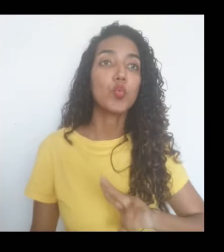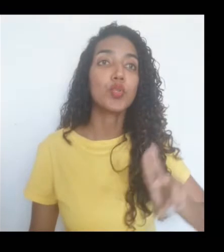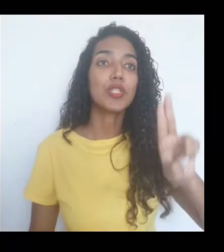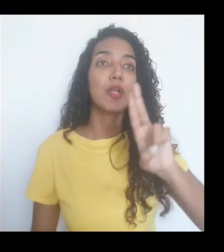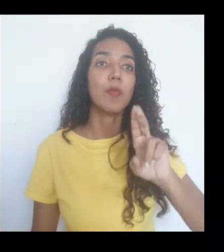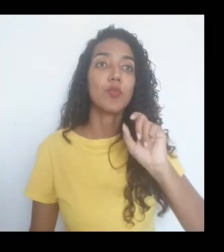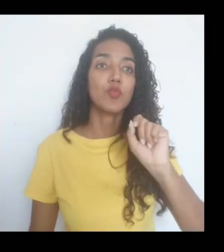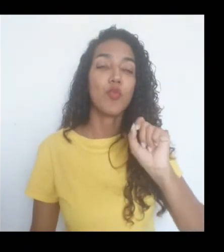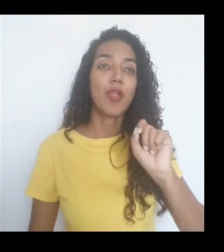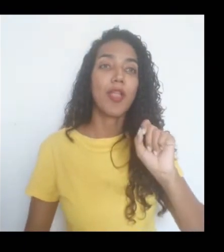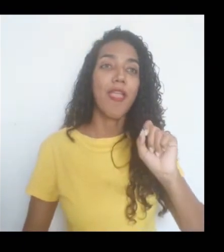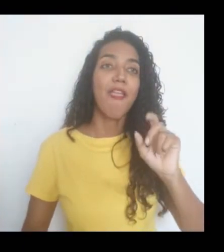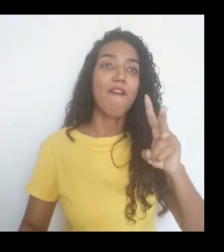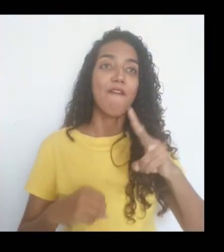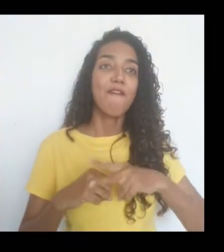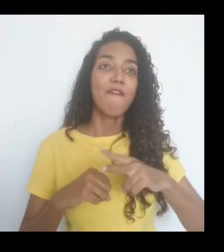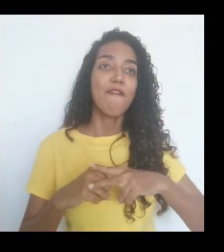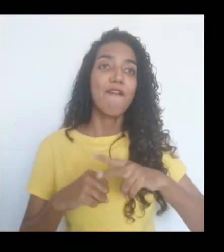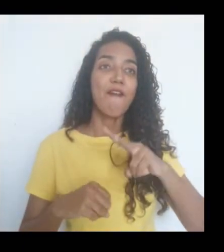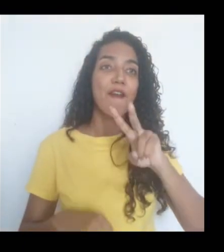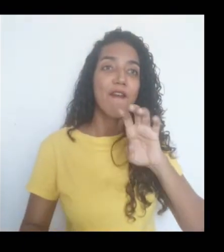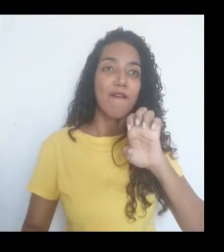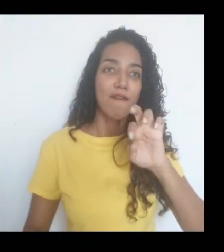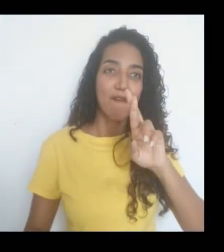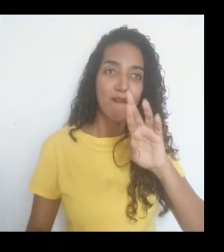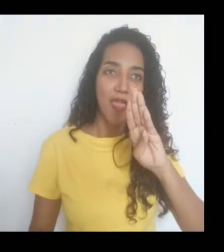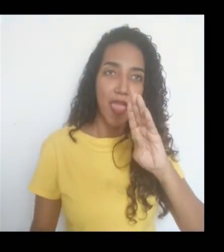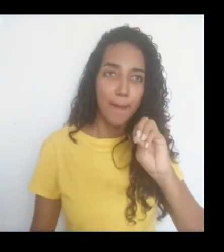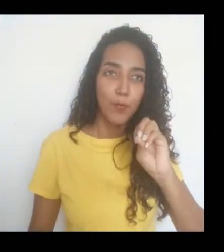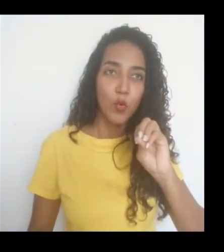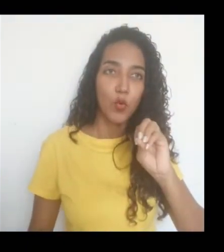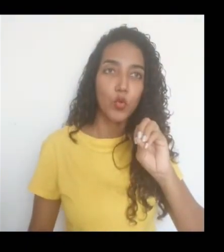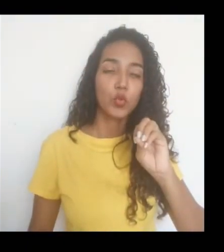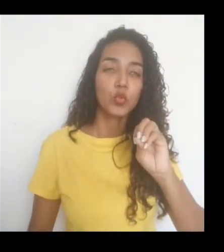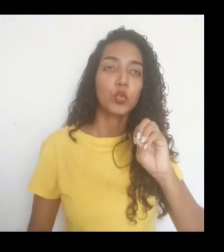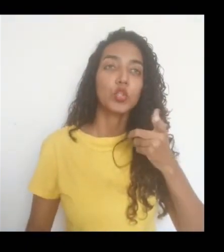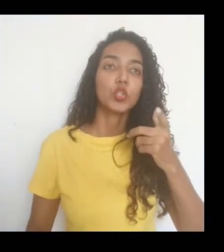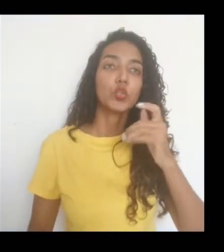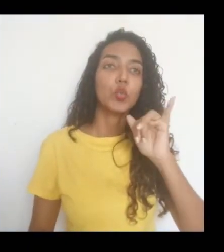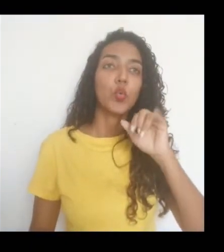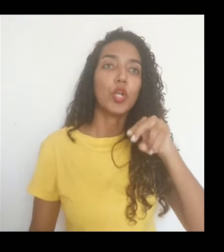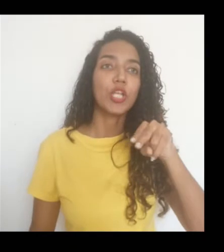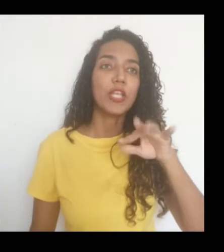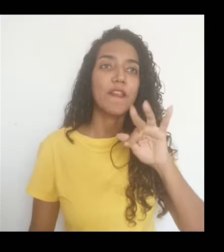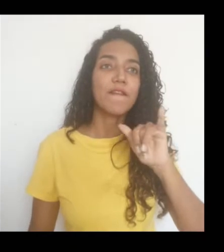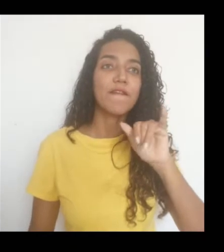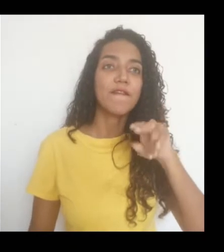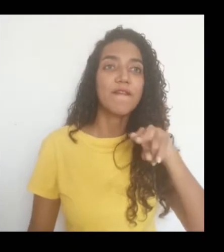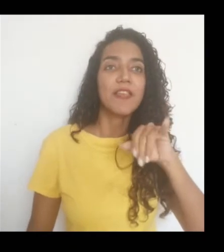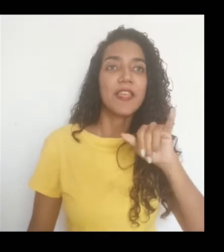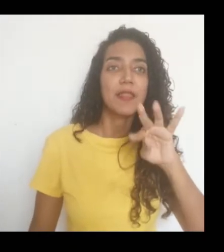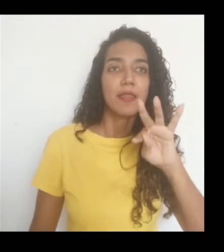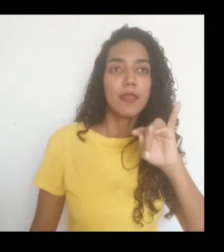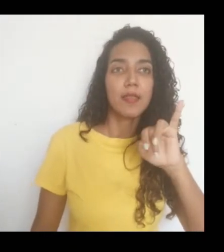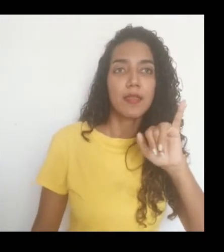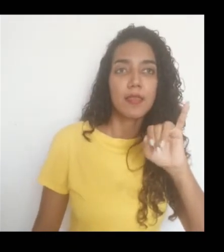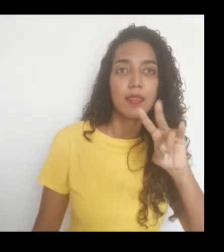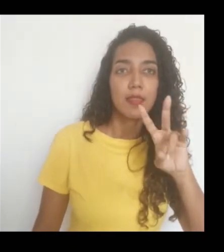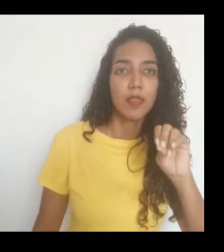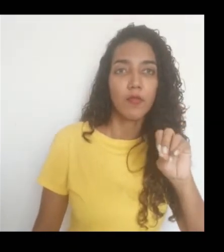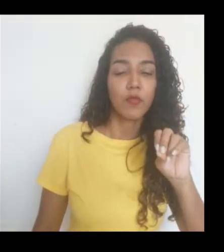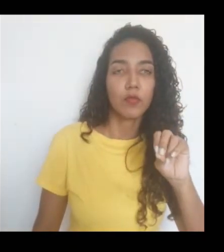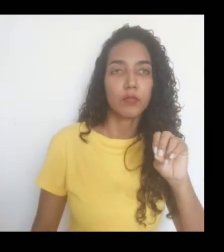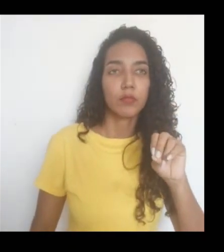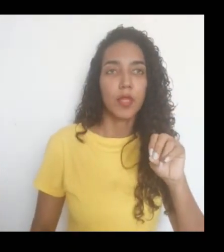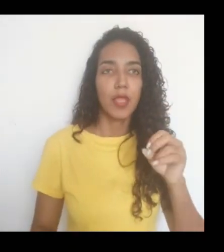coloquei aqui, ó, debitar, creditar, que passa essa impressão de que realmente existe